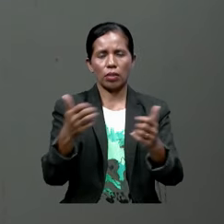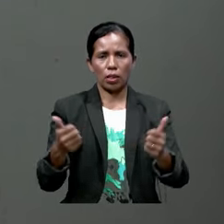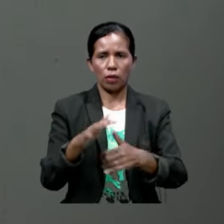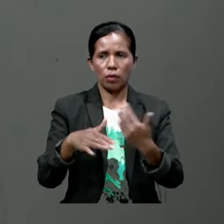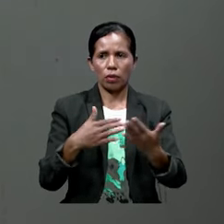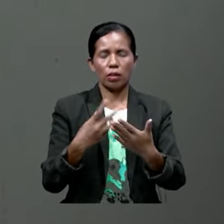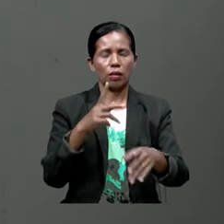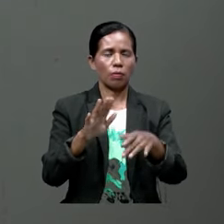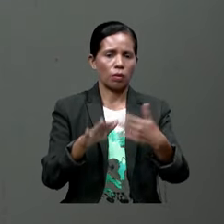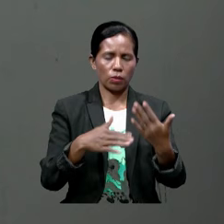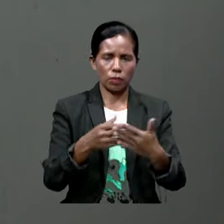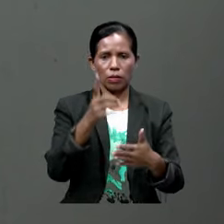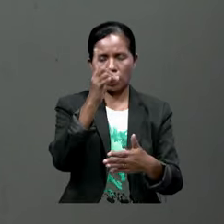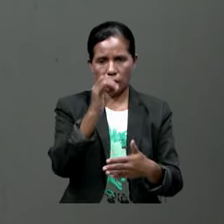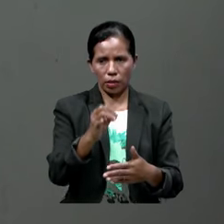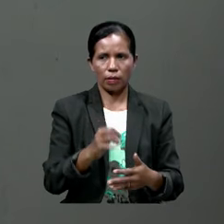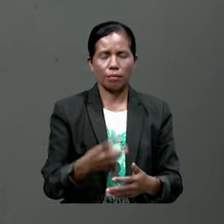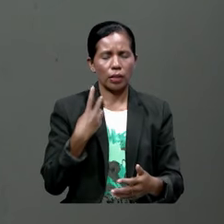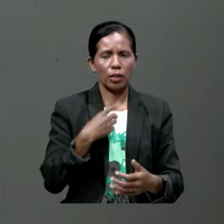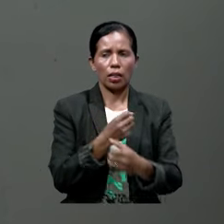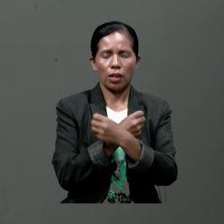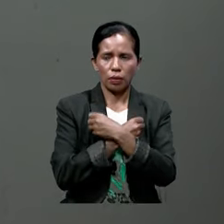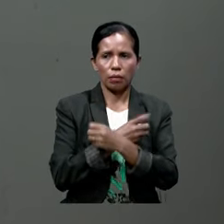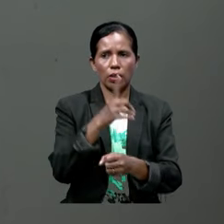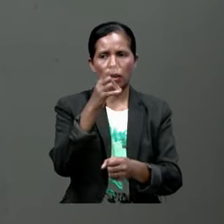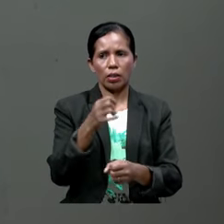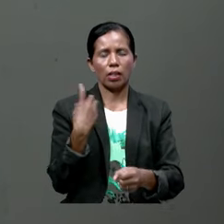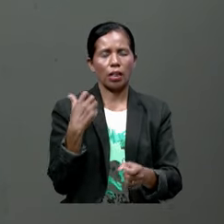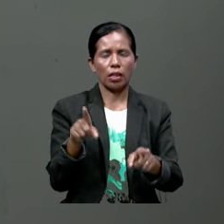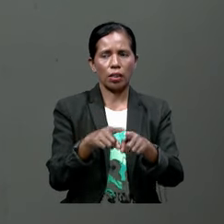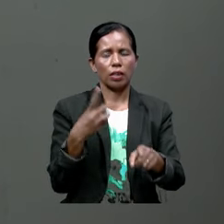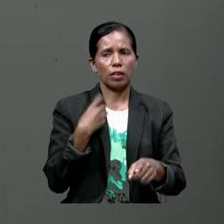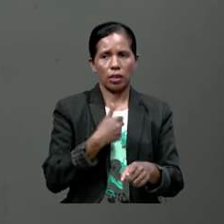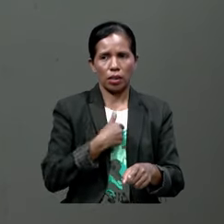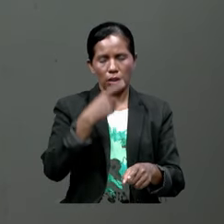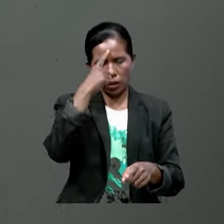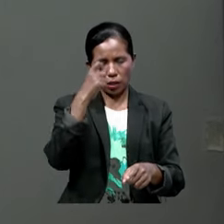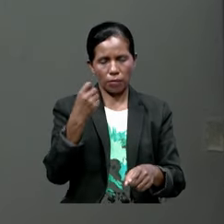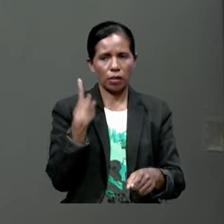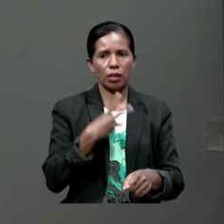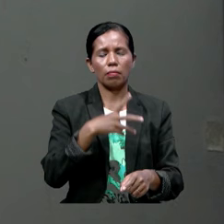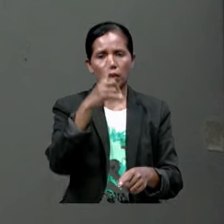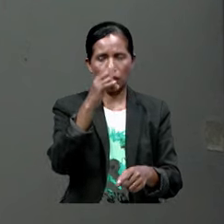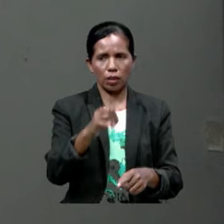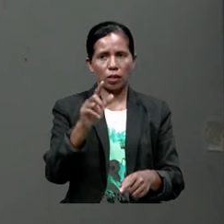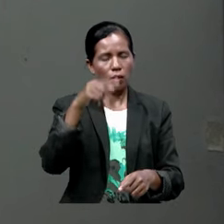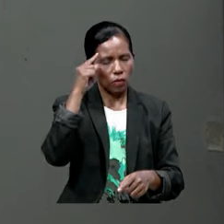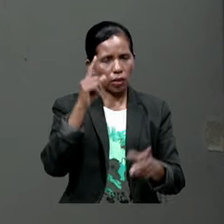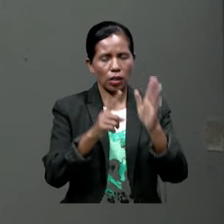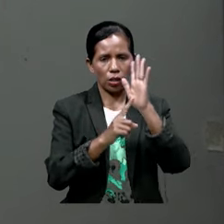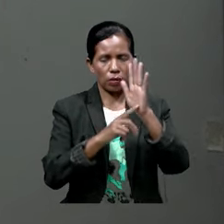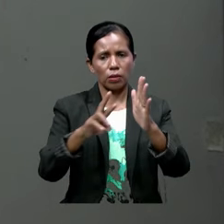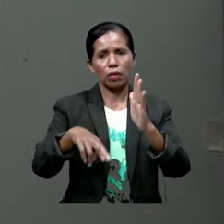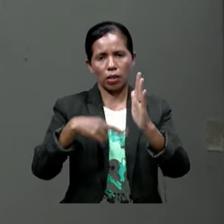ter população ser de lá. Ita hadumi dili ne hanese ita angrasi. Tamba ita maki dilarang. Gubernur fosai una circular